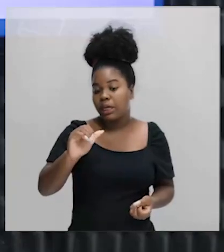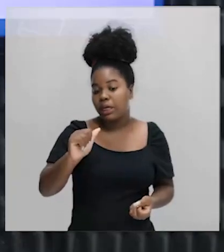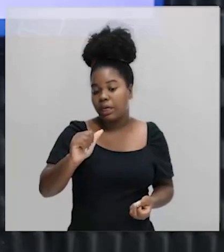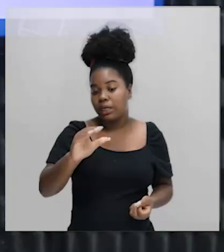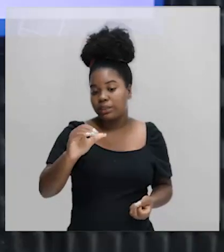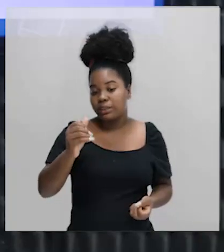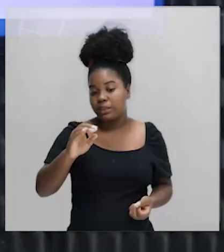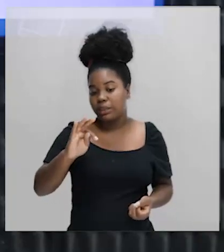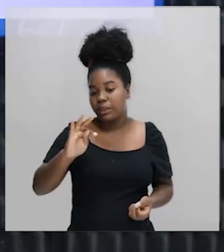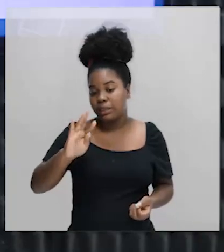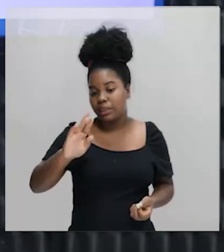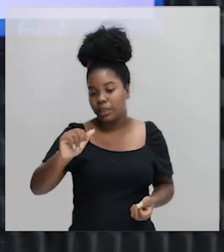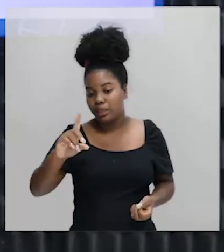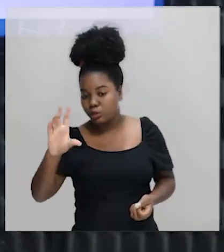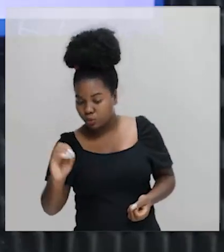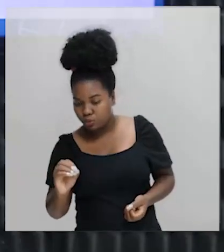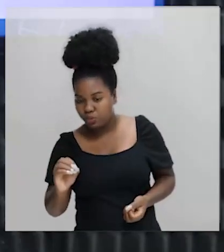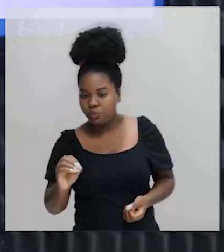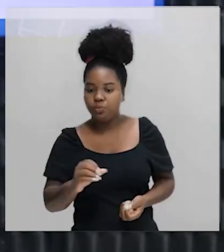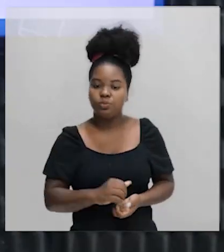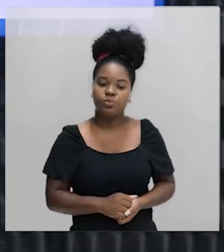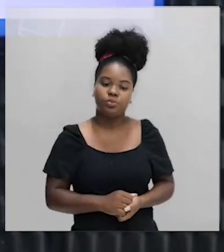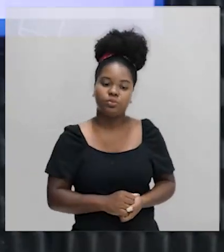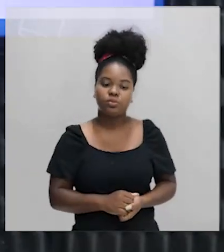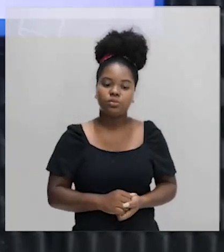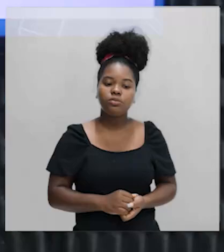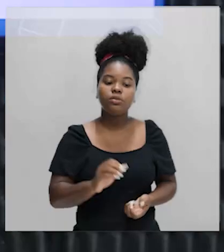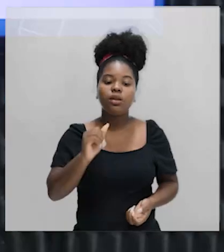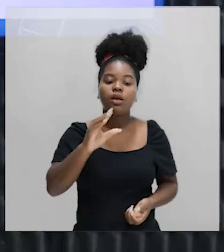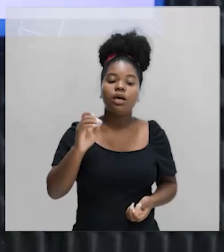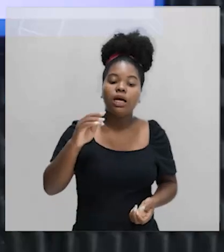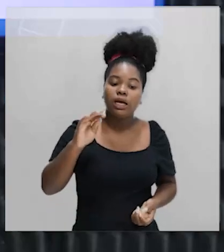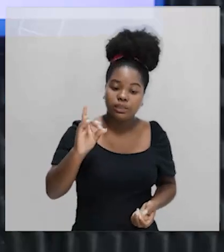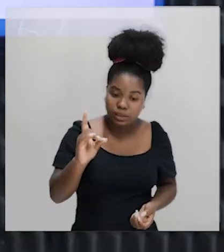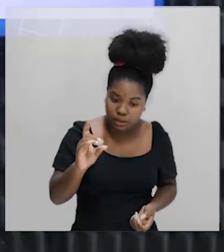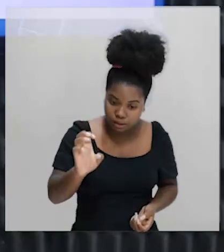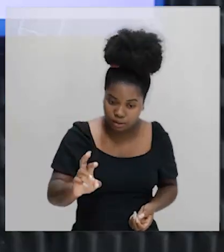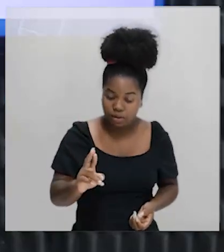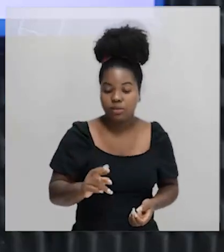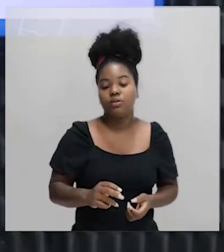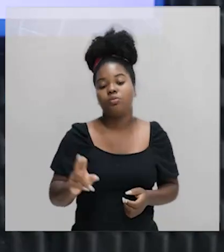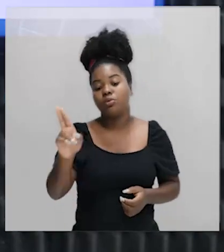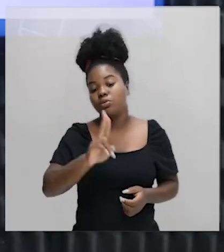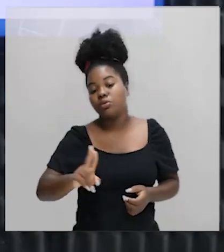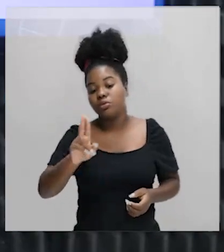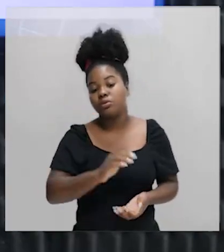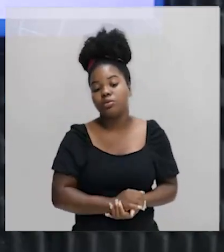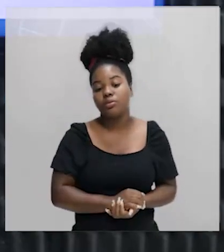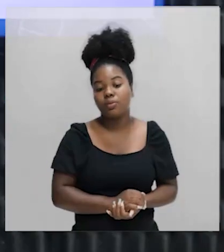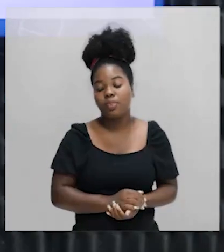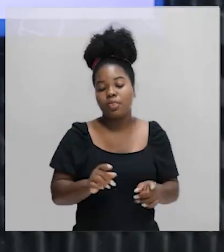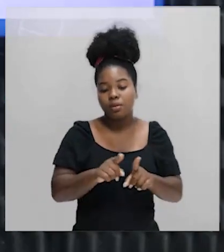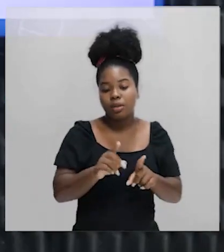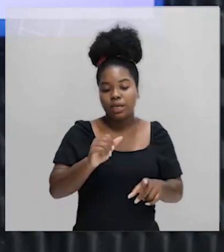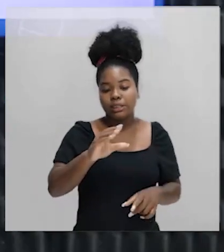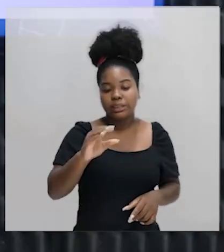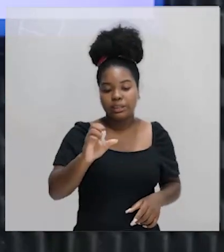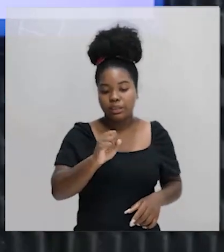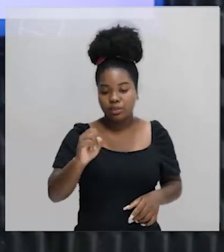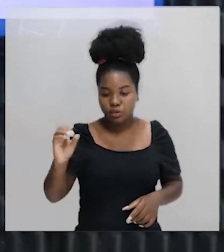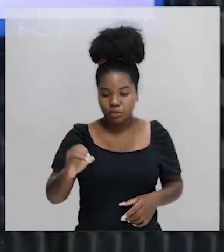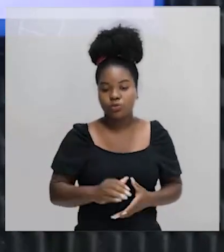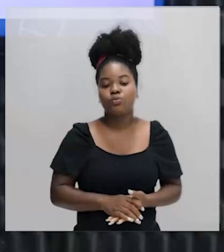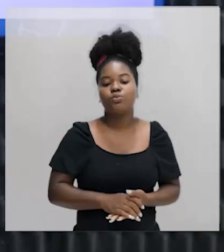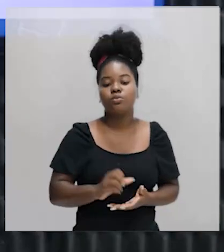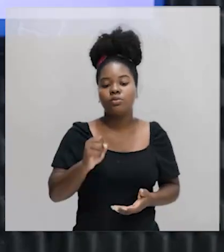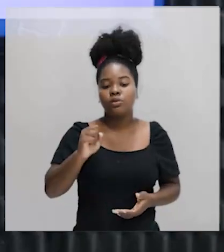posso utilizar aceito. Acender, eu posso utilizar acendido e aceso. Submergir, eu